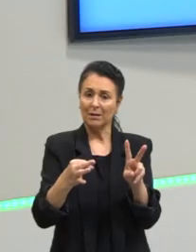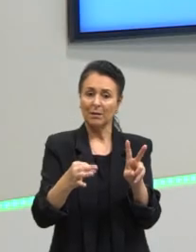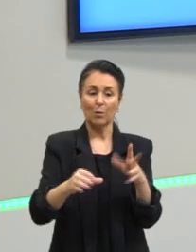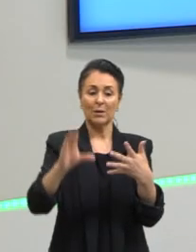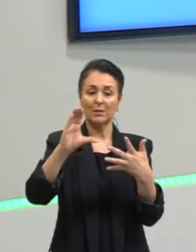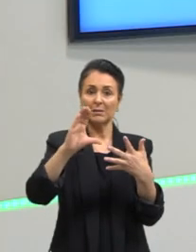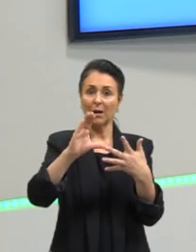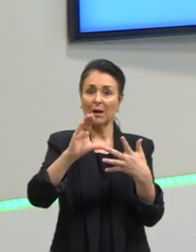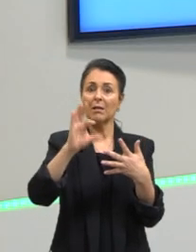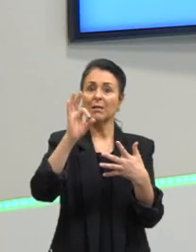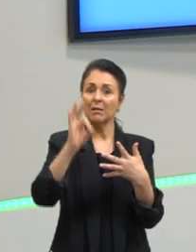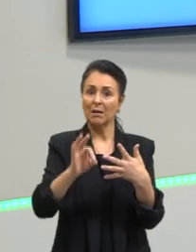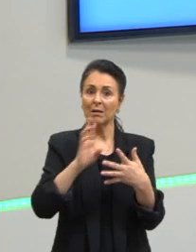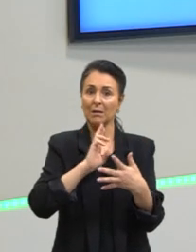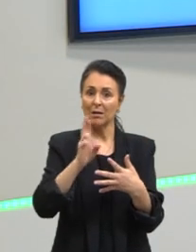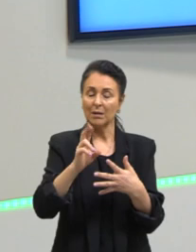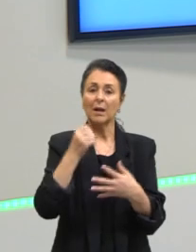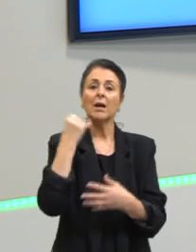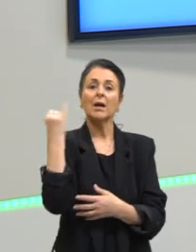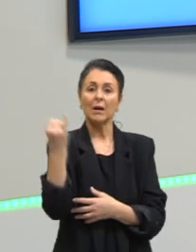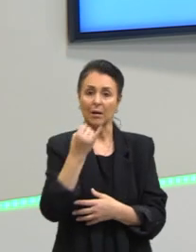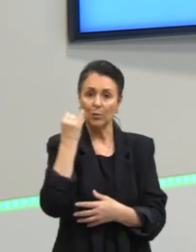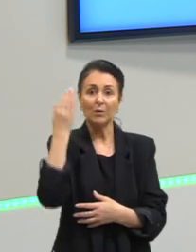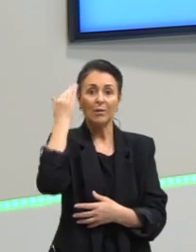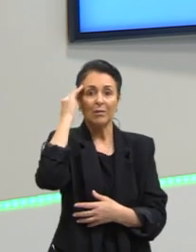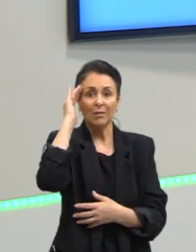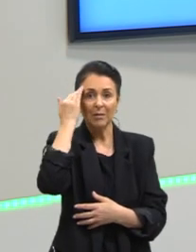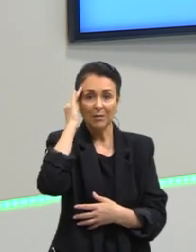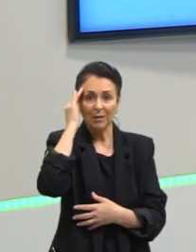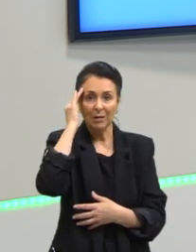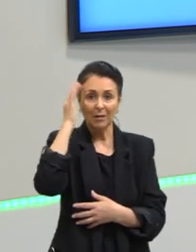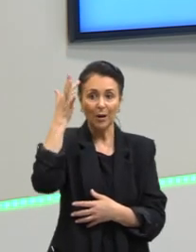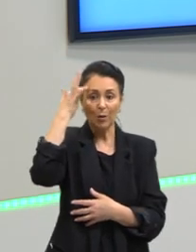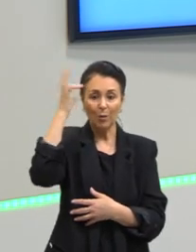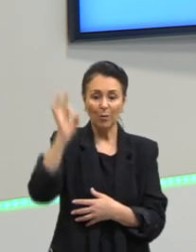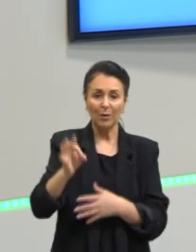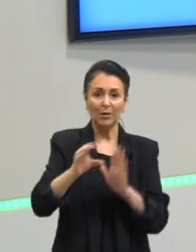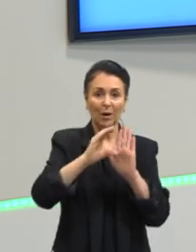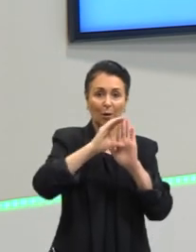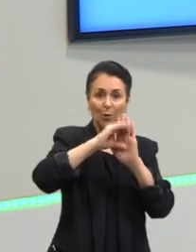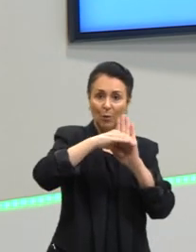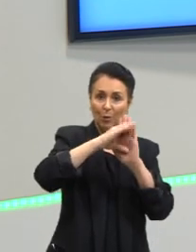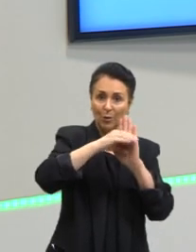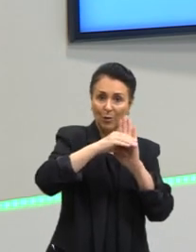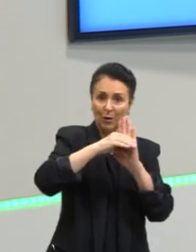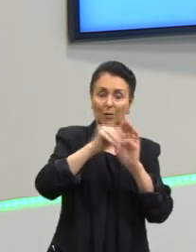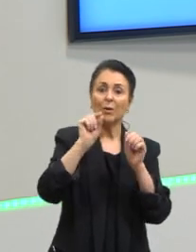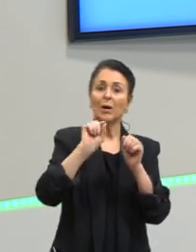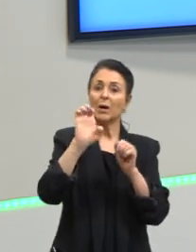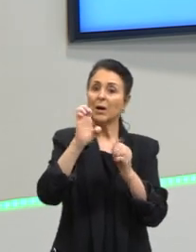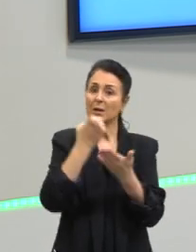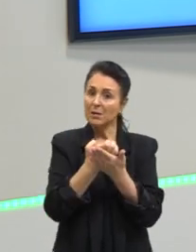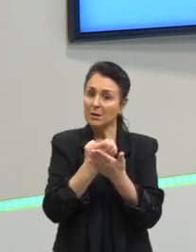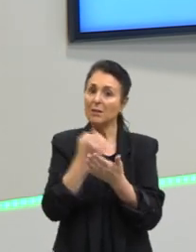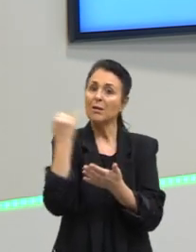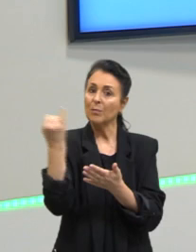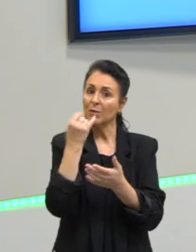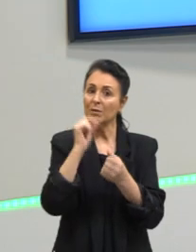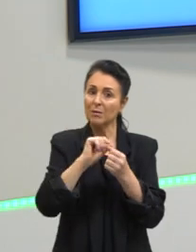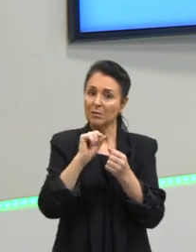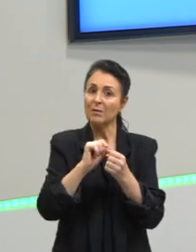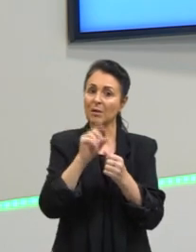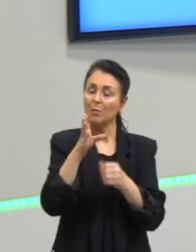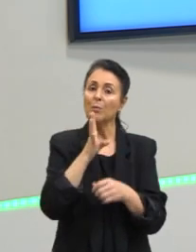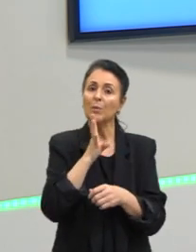correta estou muito importante reafirmar o conceito a partir de exercícios como esse que faz com que a gente estão se ficarmos se